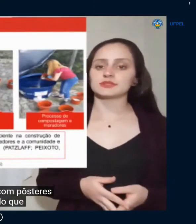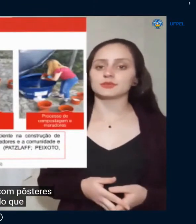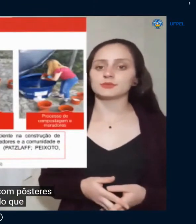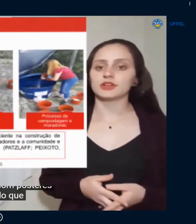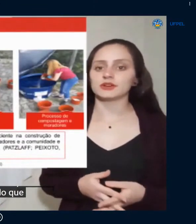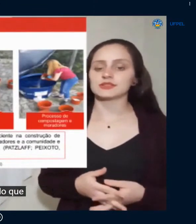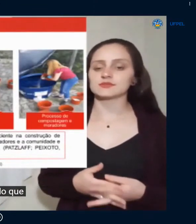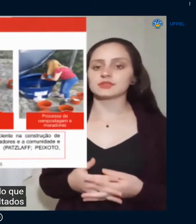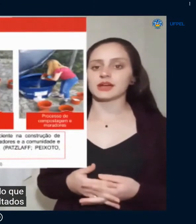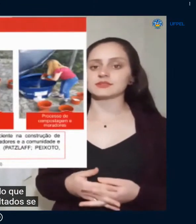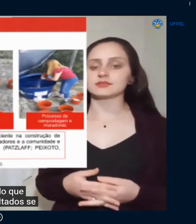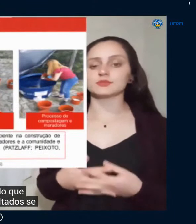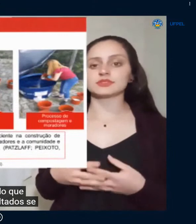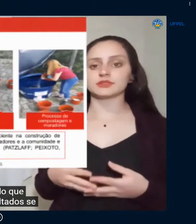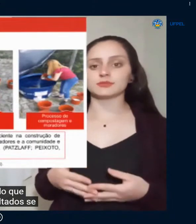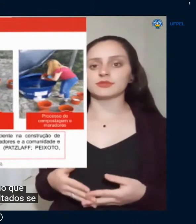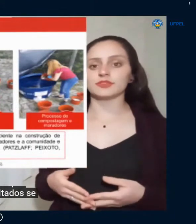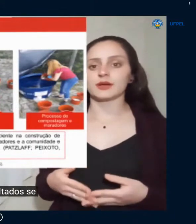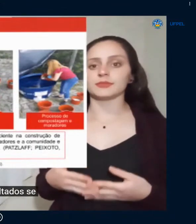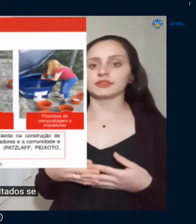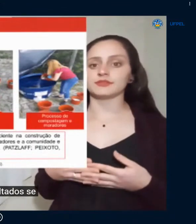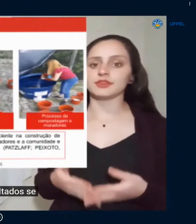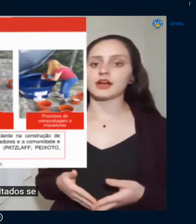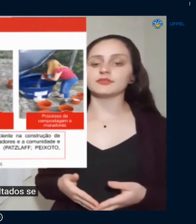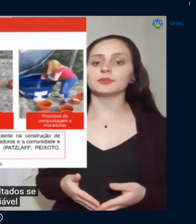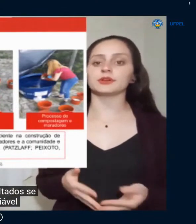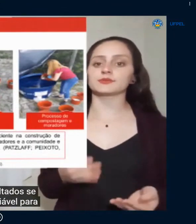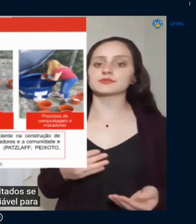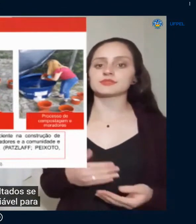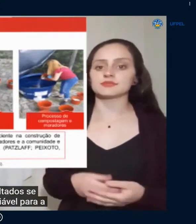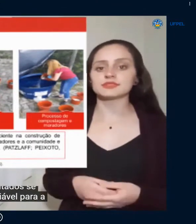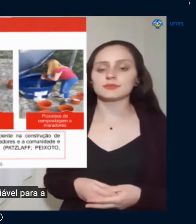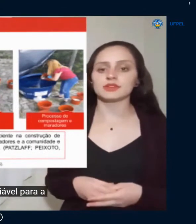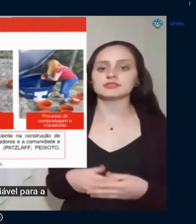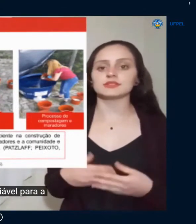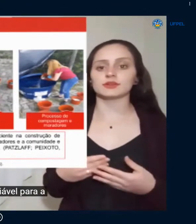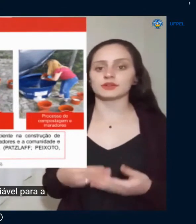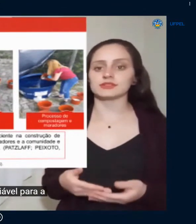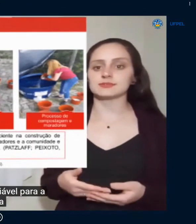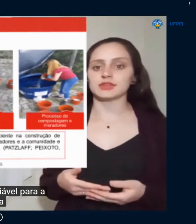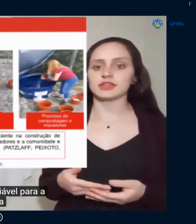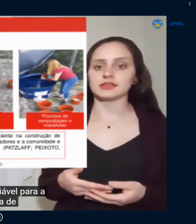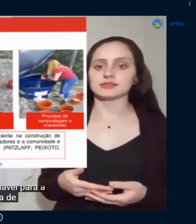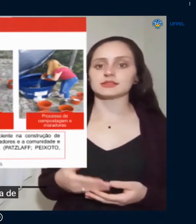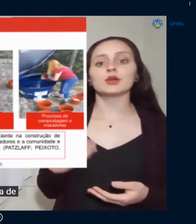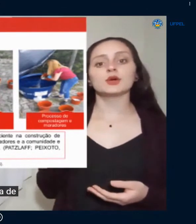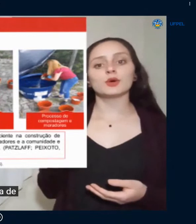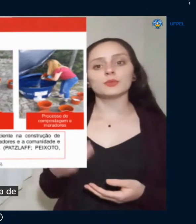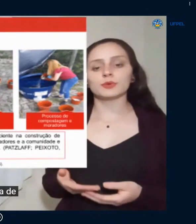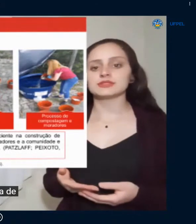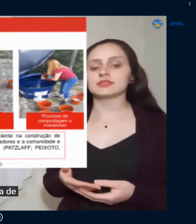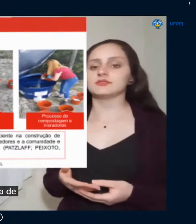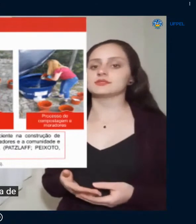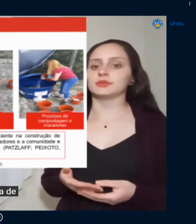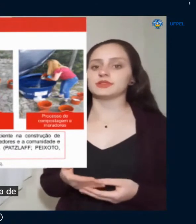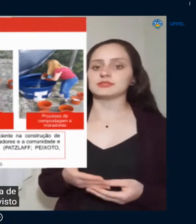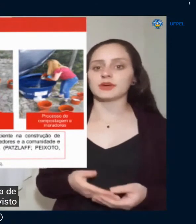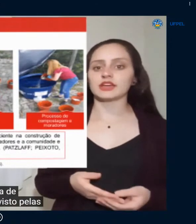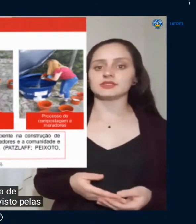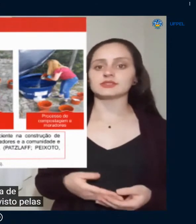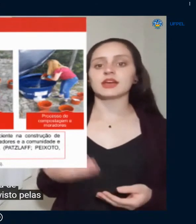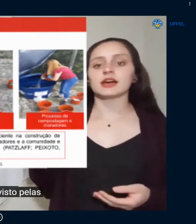que apresentou melhores resultados, mostrando uma ferramenta viável para a construção de saberes e troca de experiências. Como pode ser